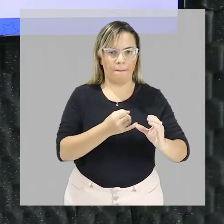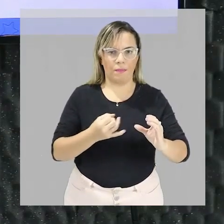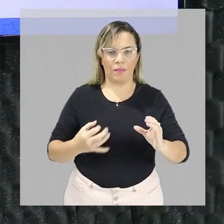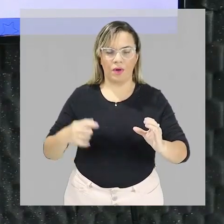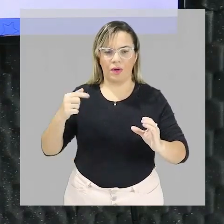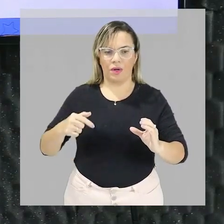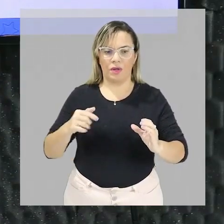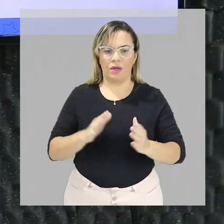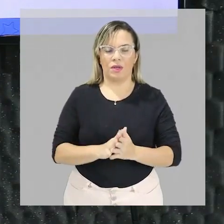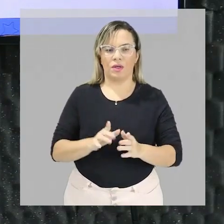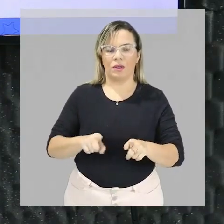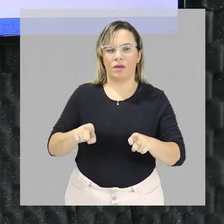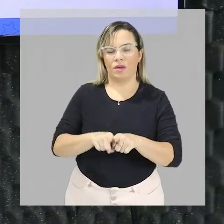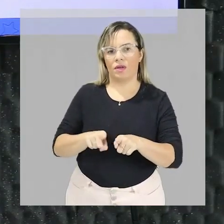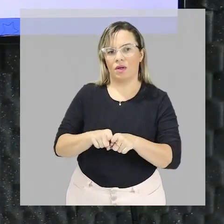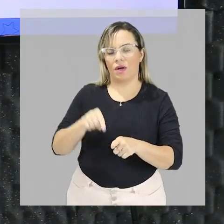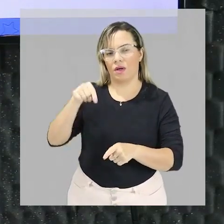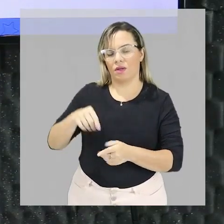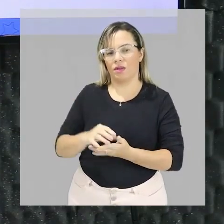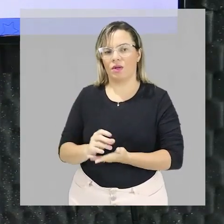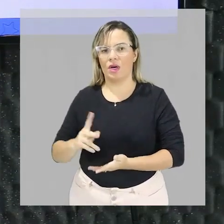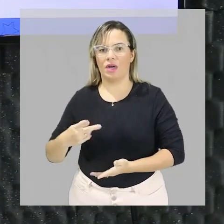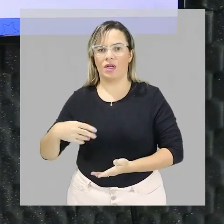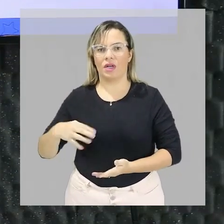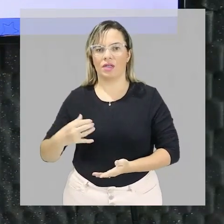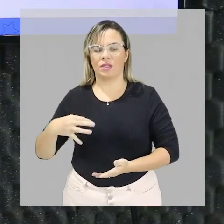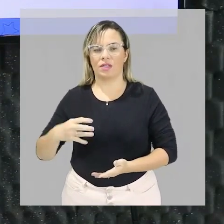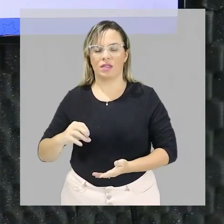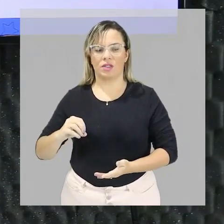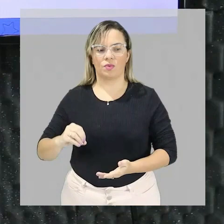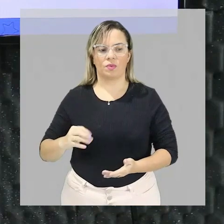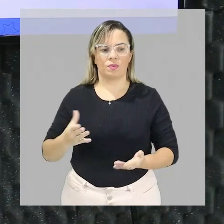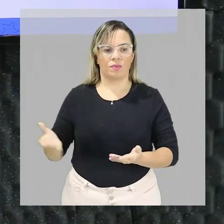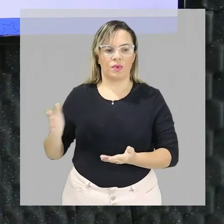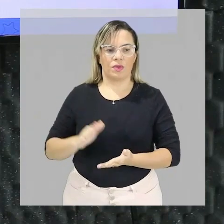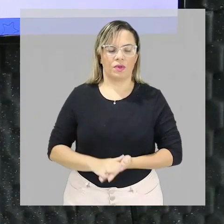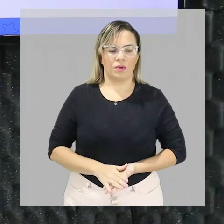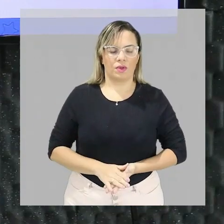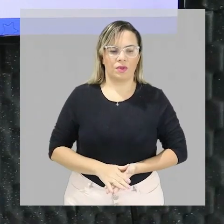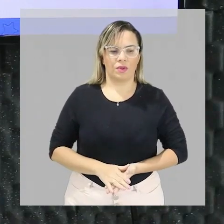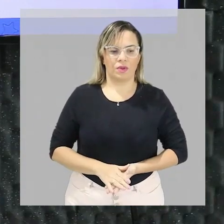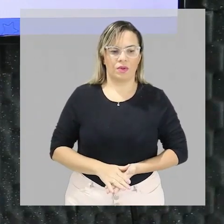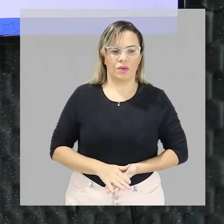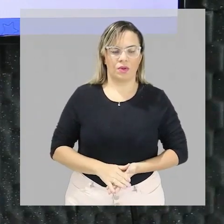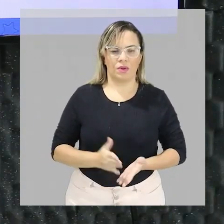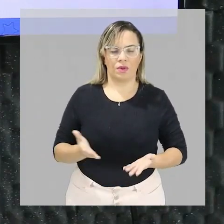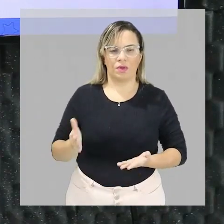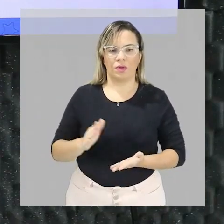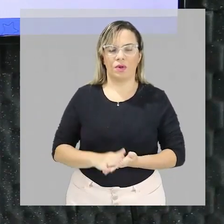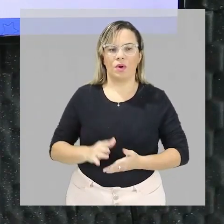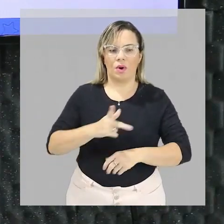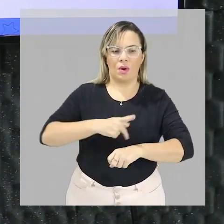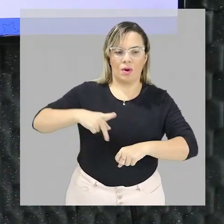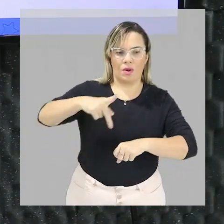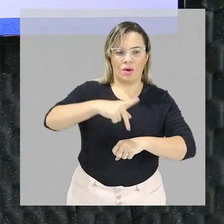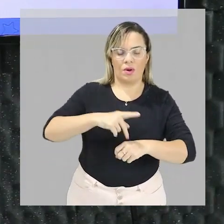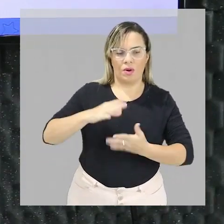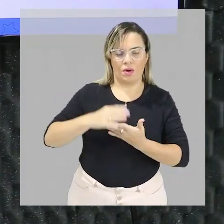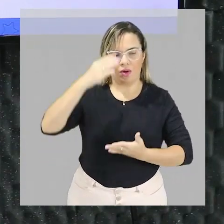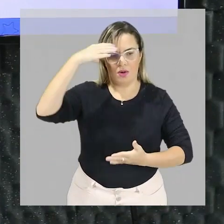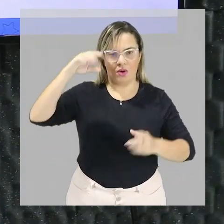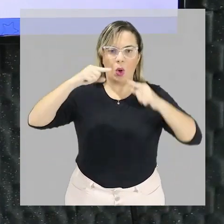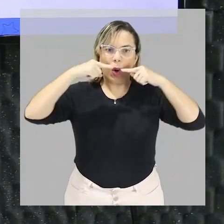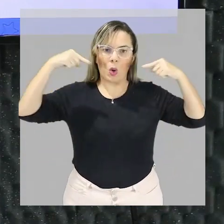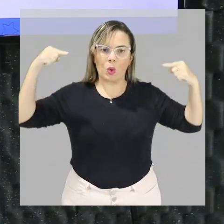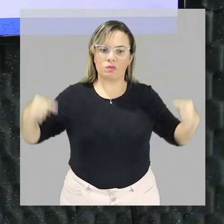laicismo. Mulher que nasce aqui tem mais amor. E nós temos um país numa época que a cultura do patriarcalismo